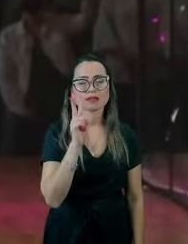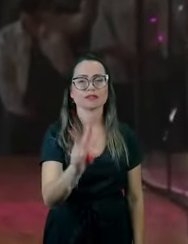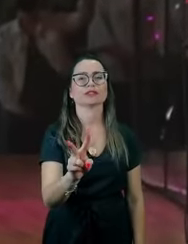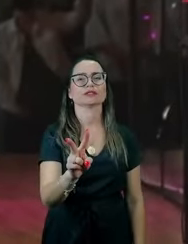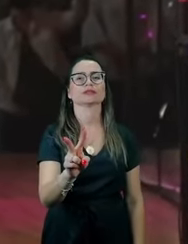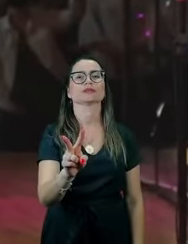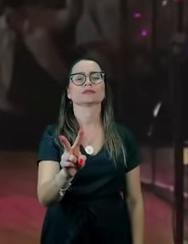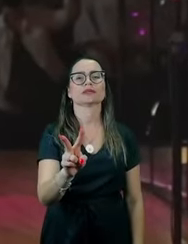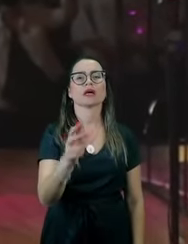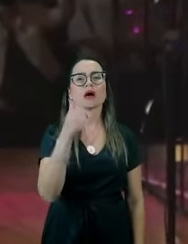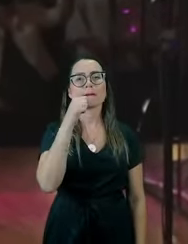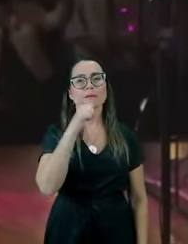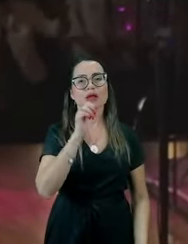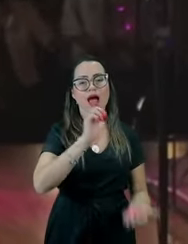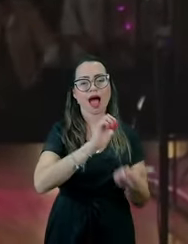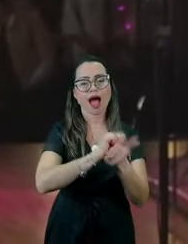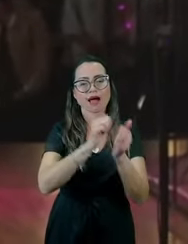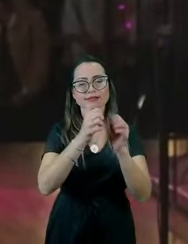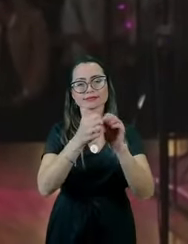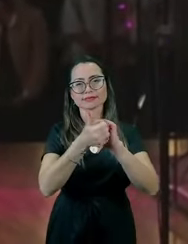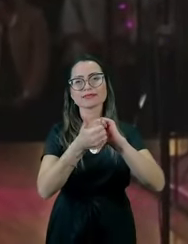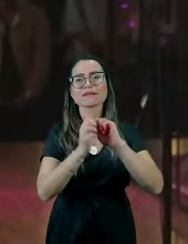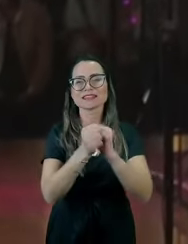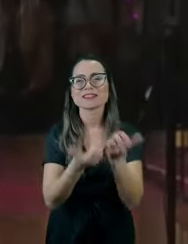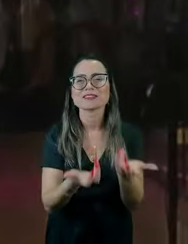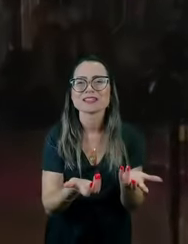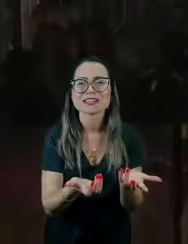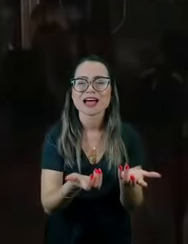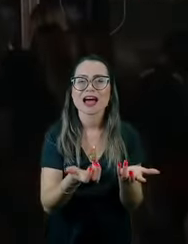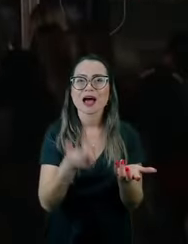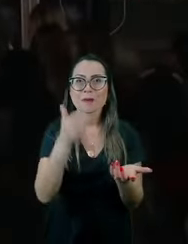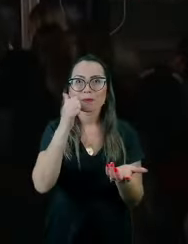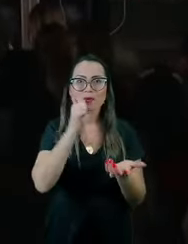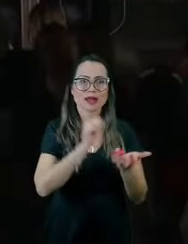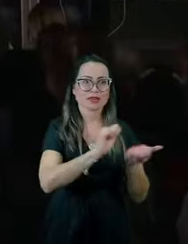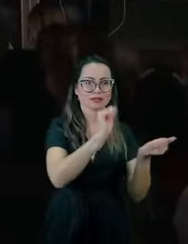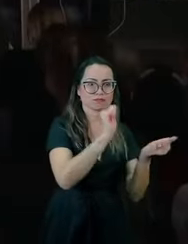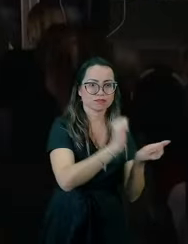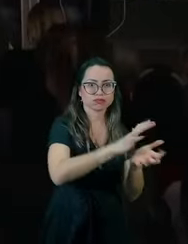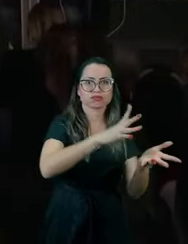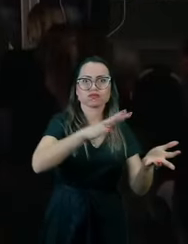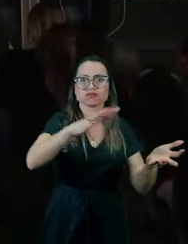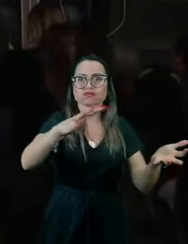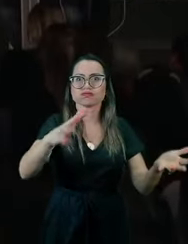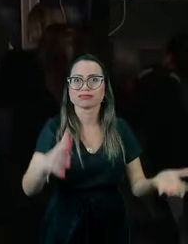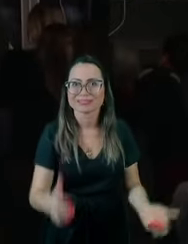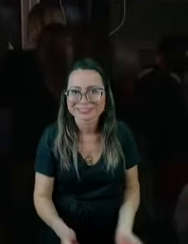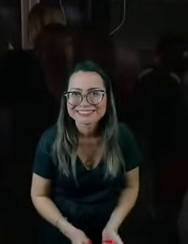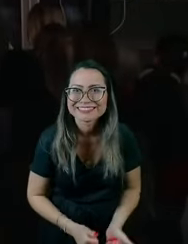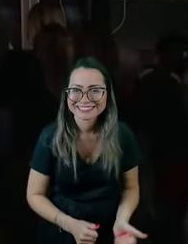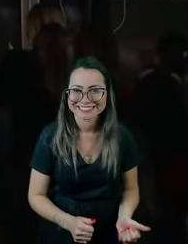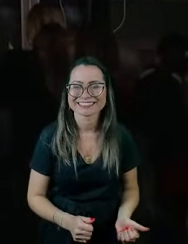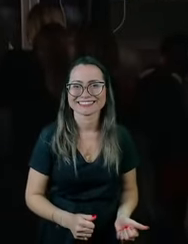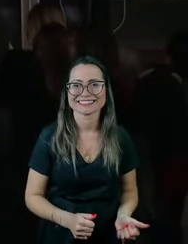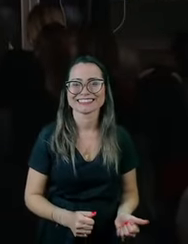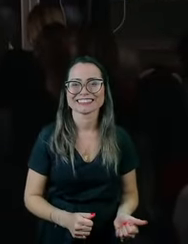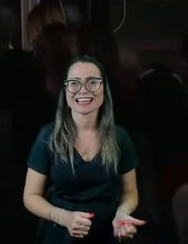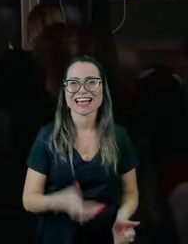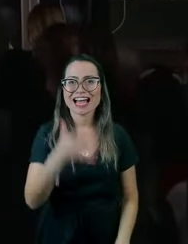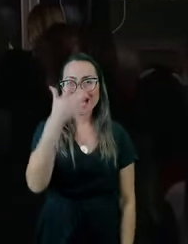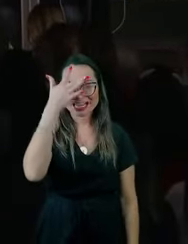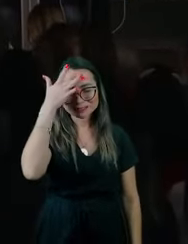adaptadoras. Mulheres que são multiplicadoras. As gigantes que carregam longas distâncias